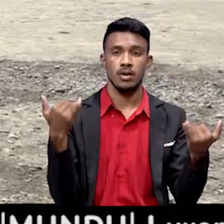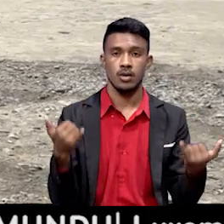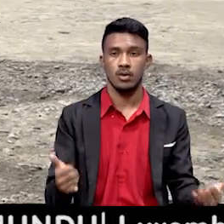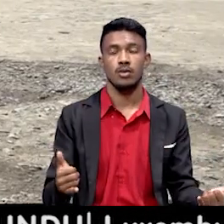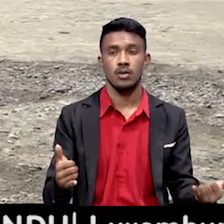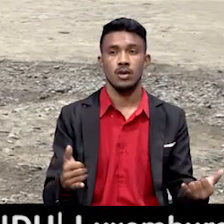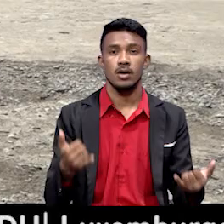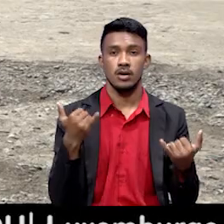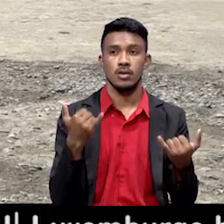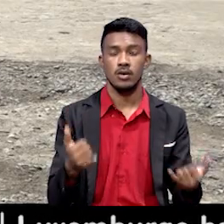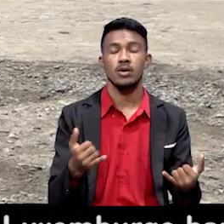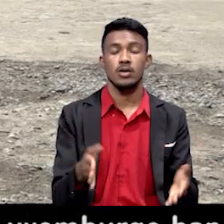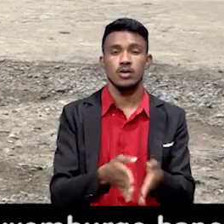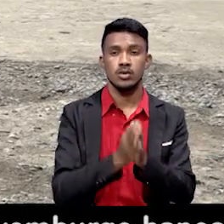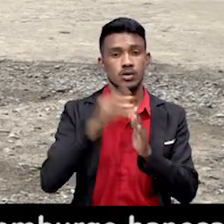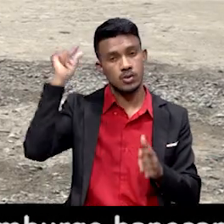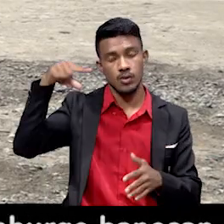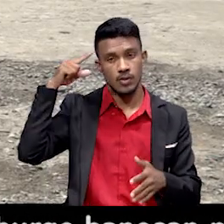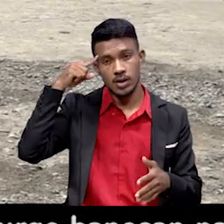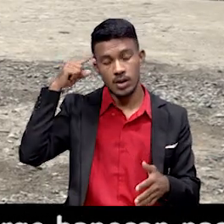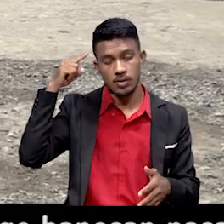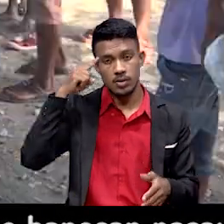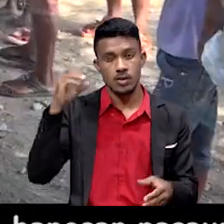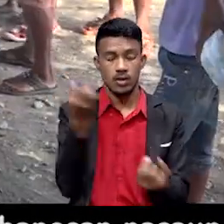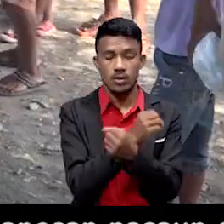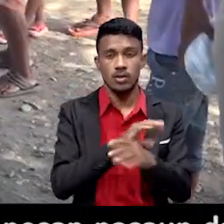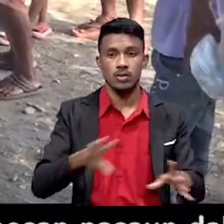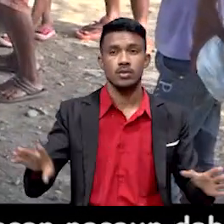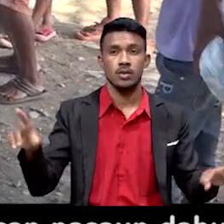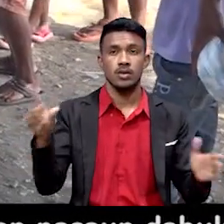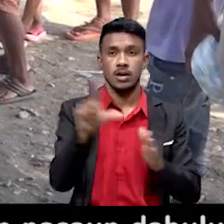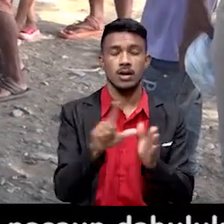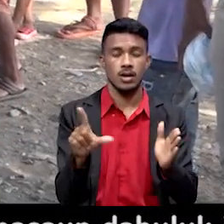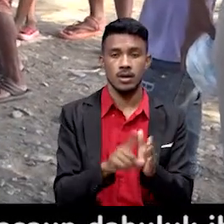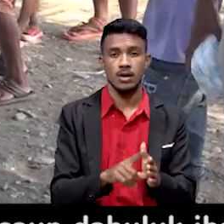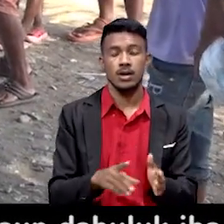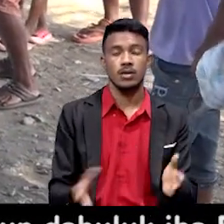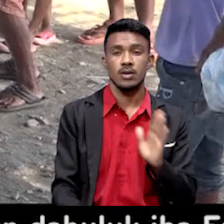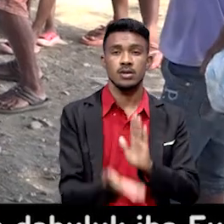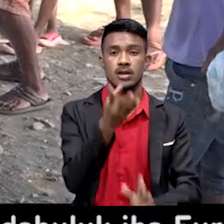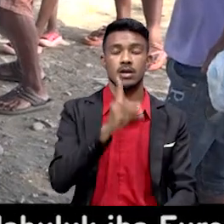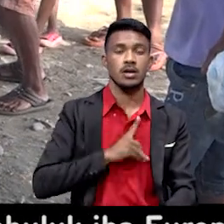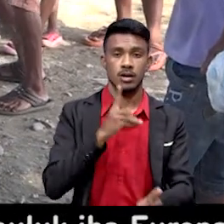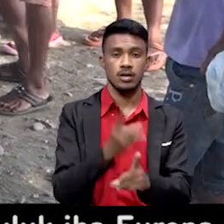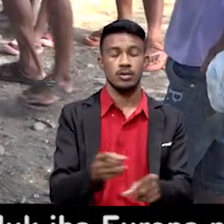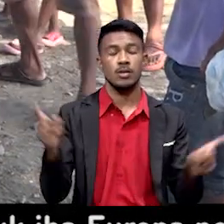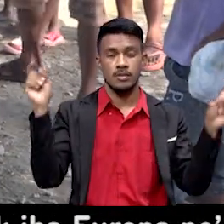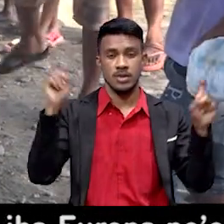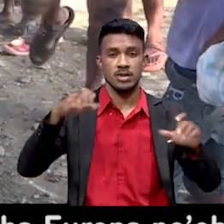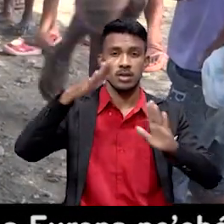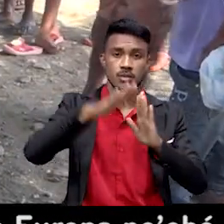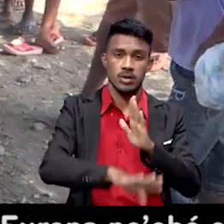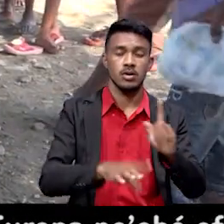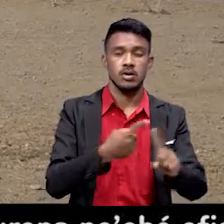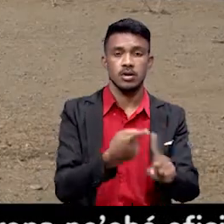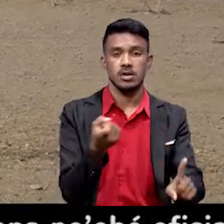Nobel da Paz ne husu governo, lau satu hala kompensau vitalícia no asai direito adquirido, mebe precisa ha menos husi sira